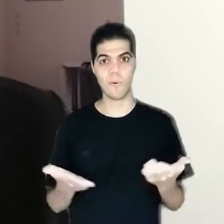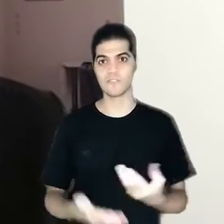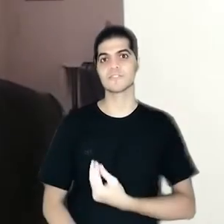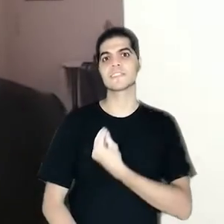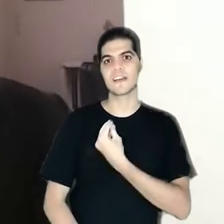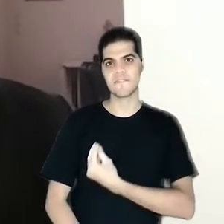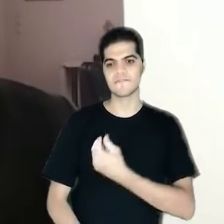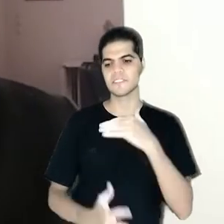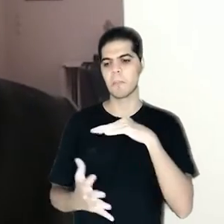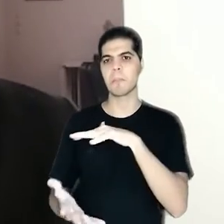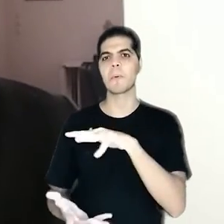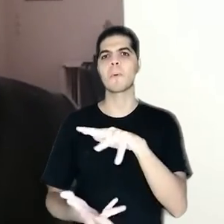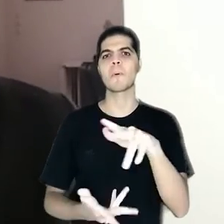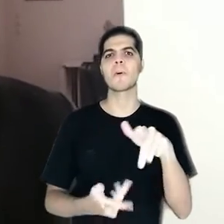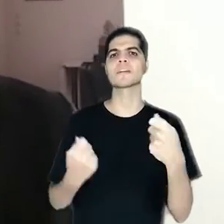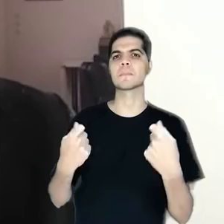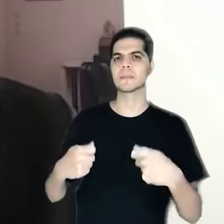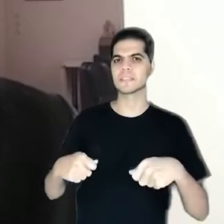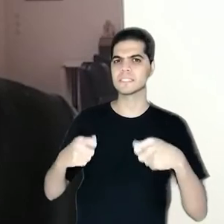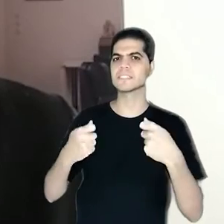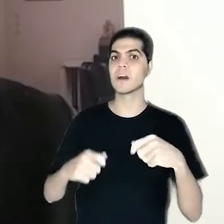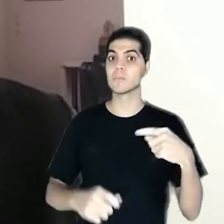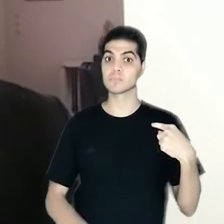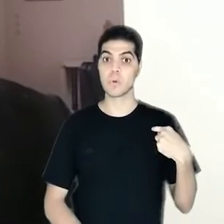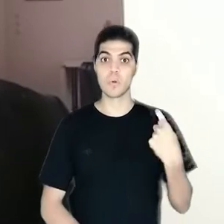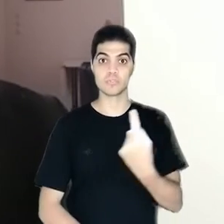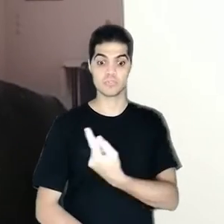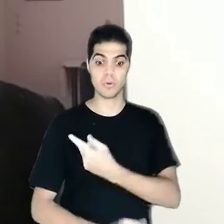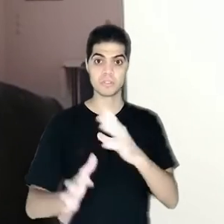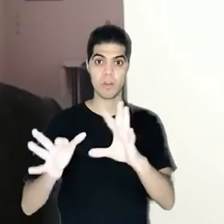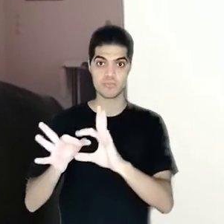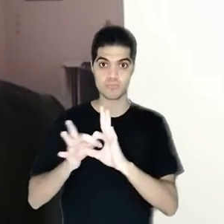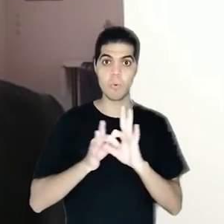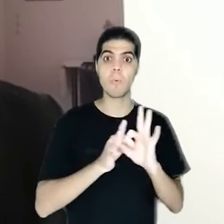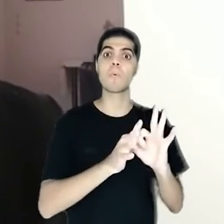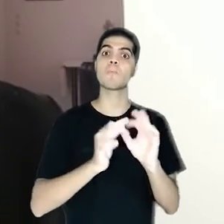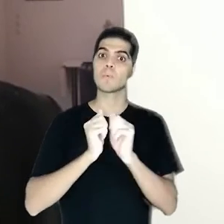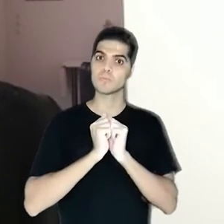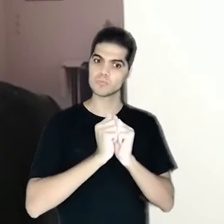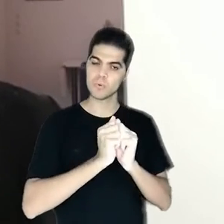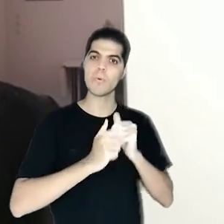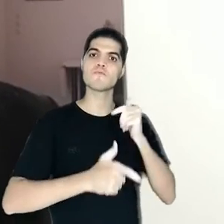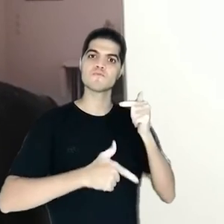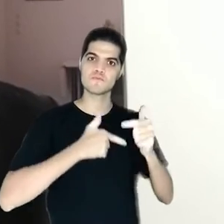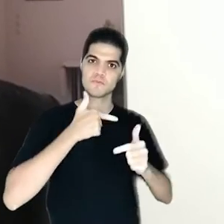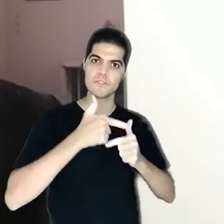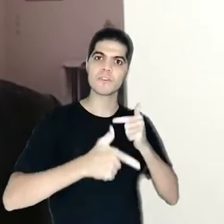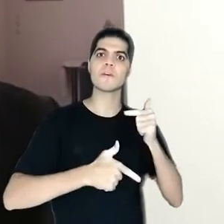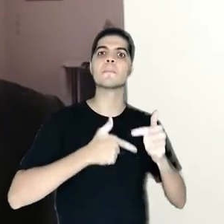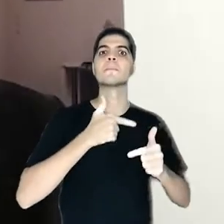que precisamos cada vez mais de estar juntos uns com os outros, de trabalharmos